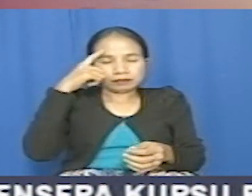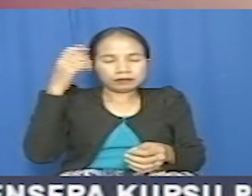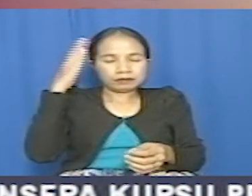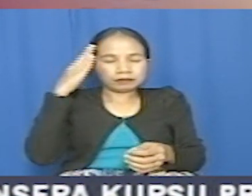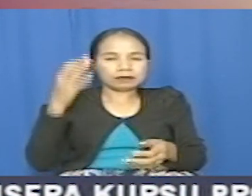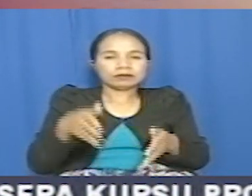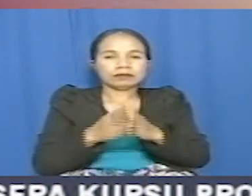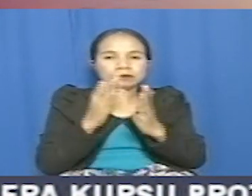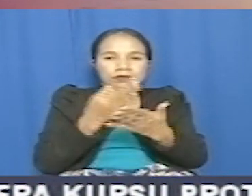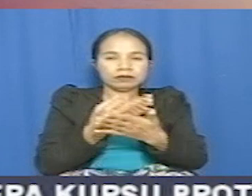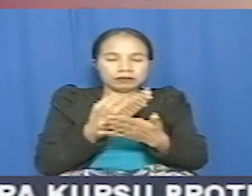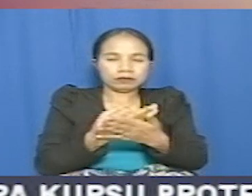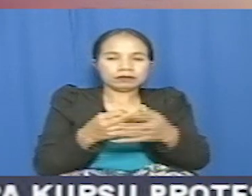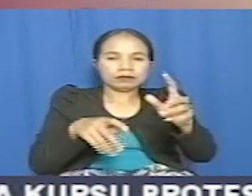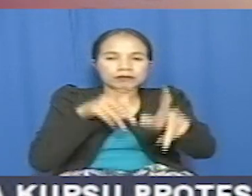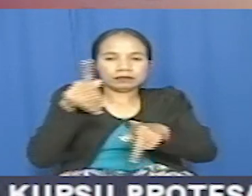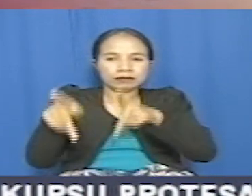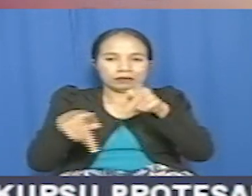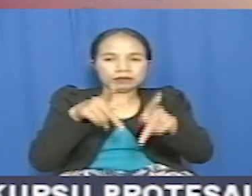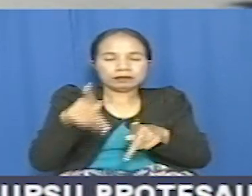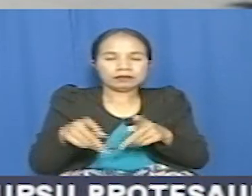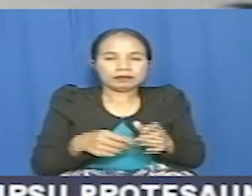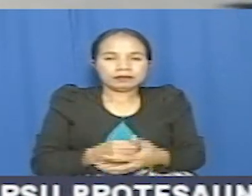russo ou samba infrator Sira.